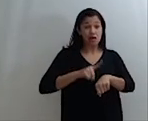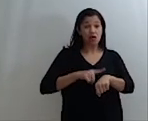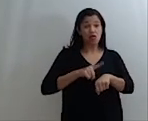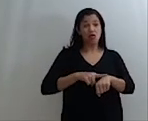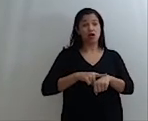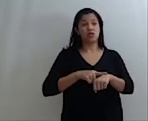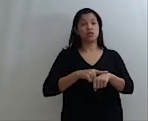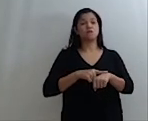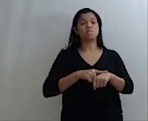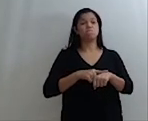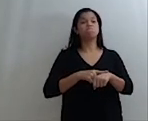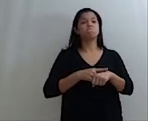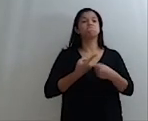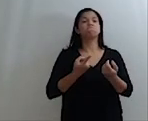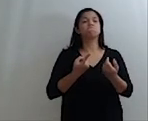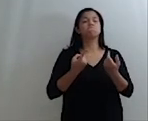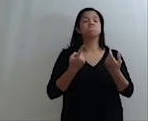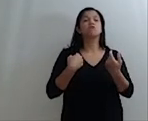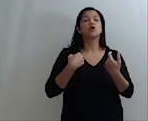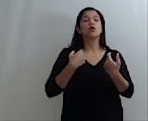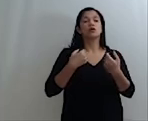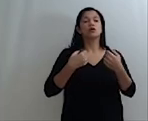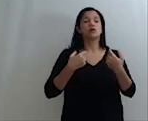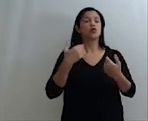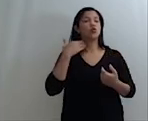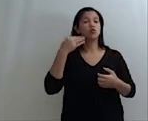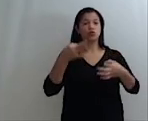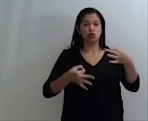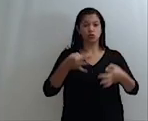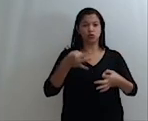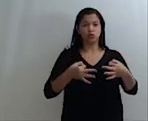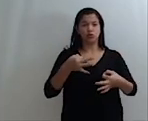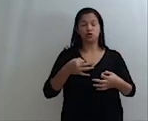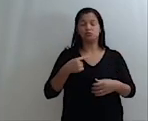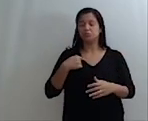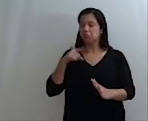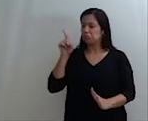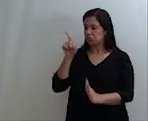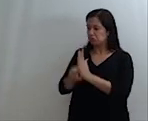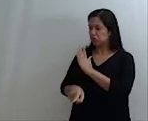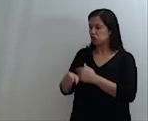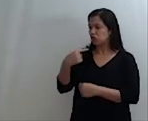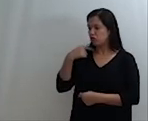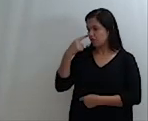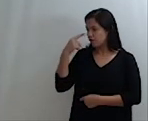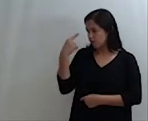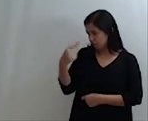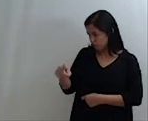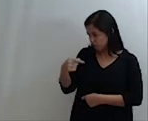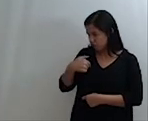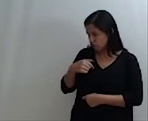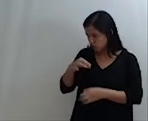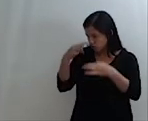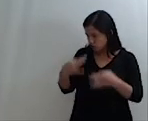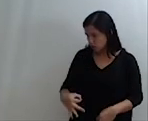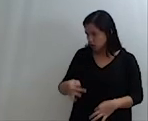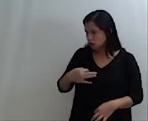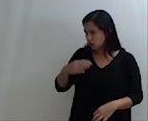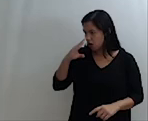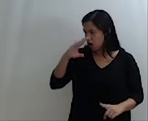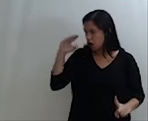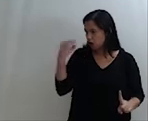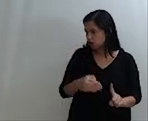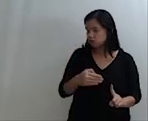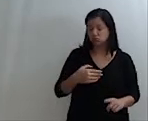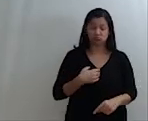o magistrado se limita a perguntar à vítima se ela confirma ter feito o reconhecimento da polícia e quase sempre isso é